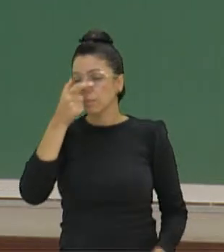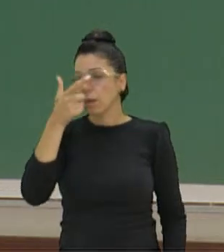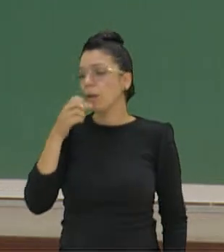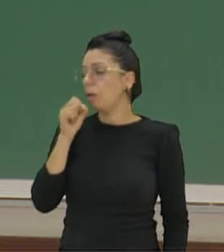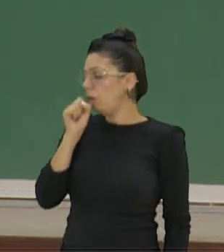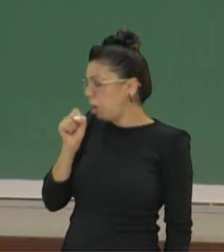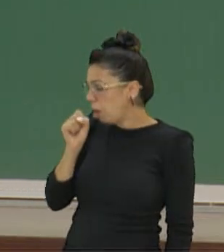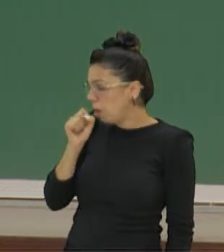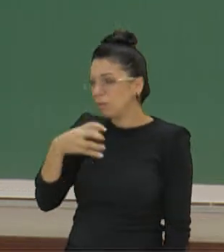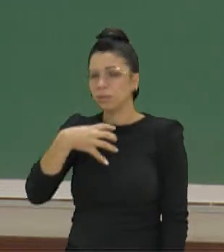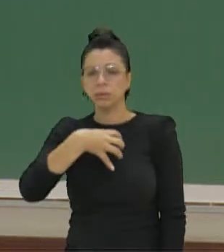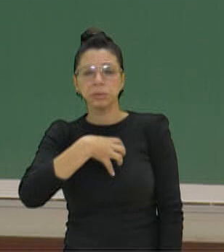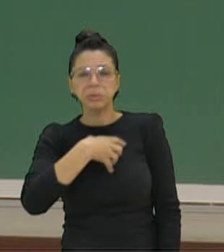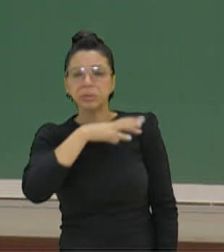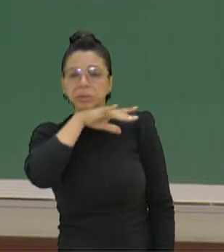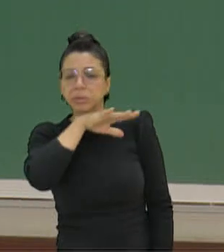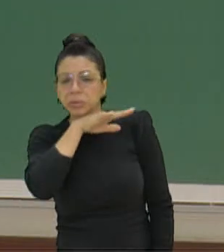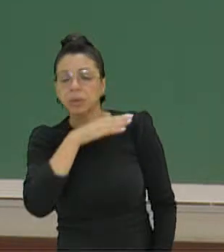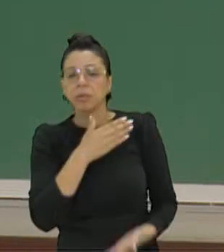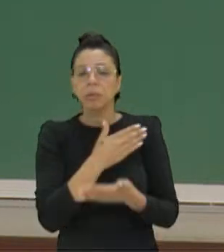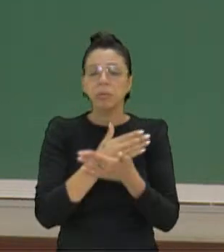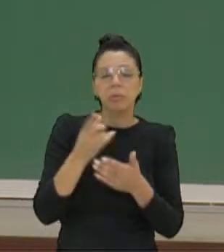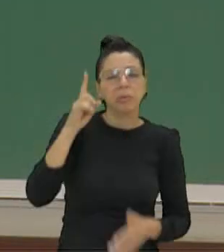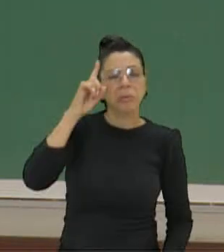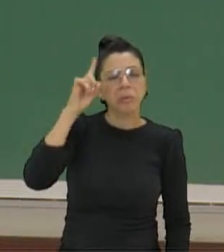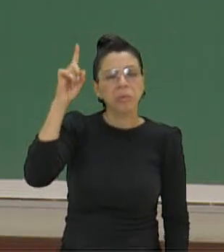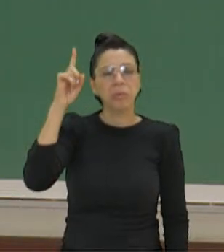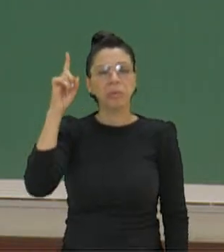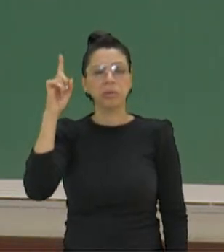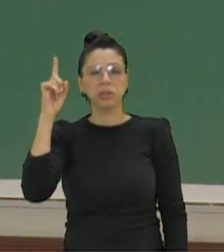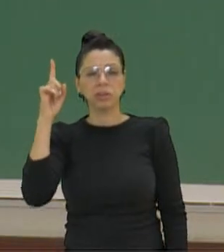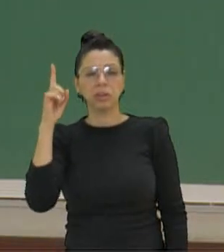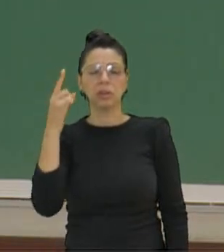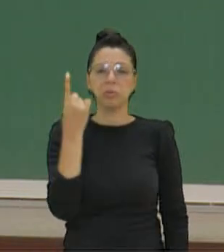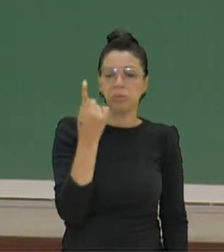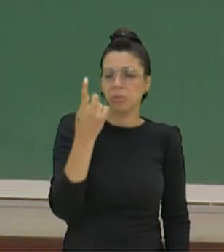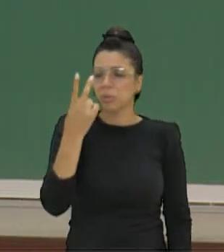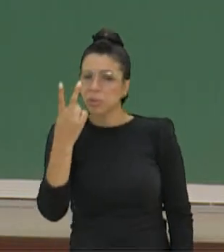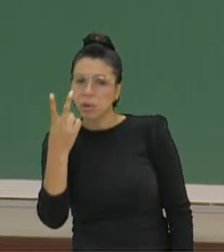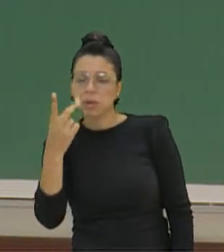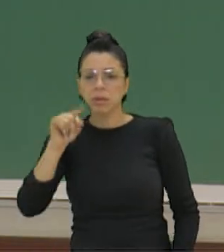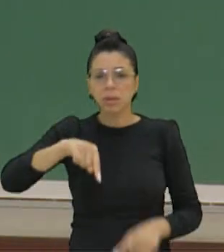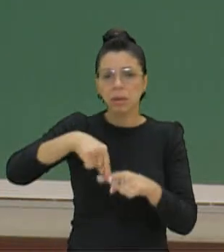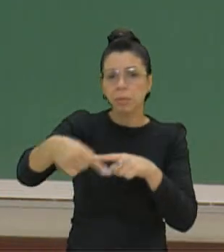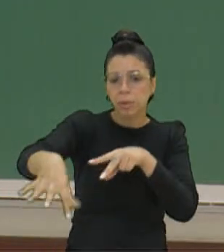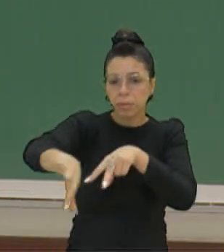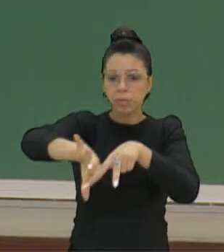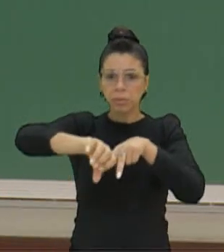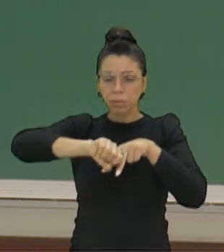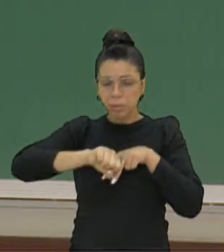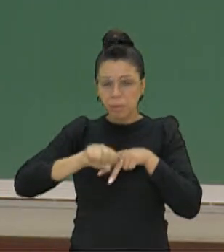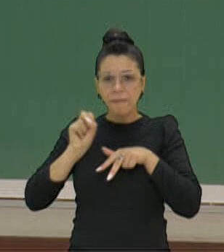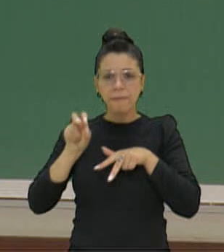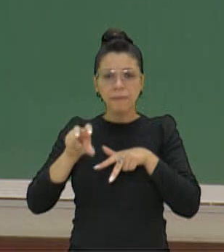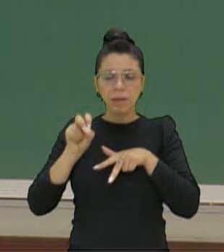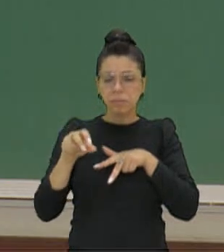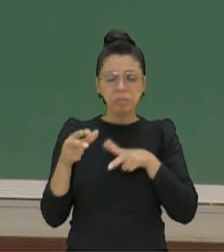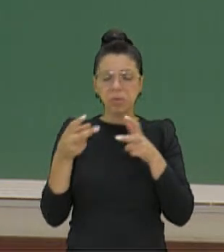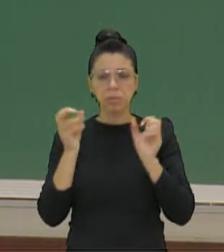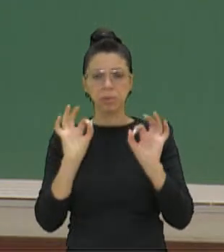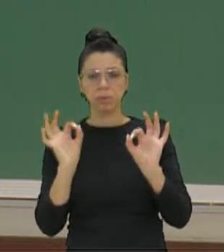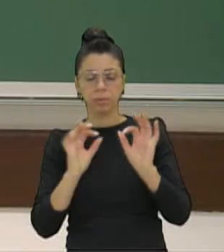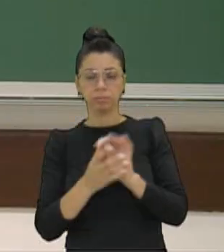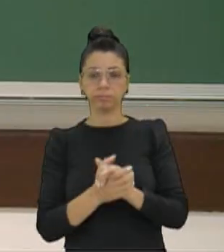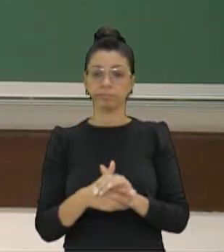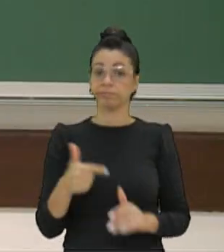tosse, mal-estar, que vão se iniciar 1, 2 dias, geralmente depois que a pessoa adquiriu, né, esse vírus aí sem ter percebido. Não